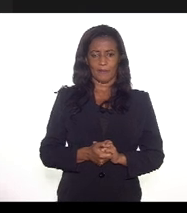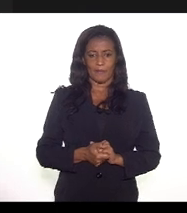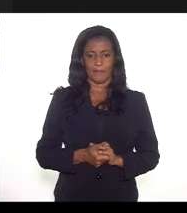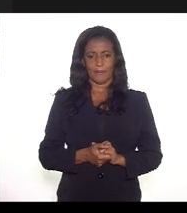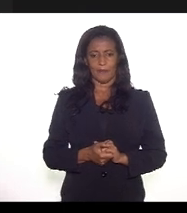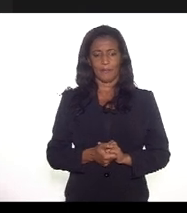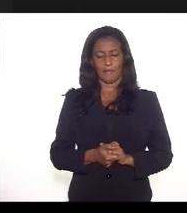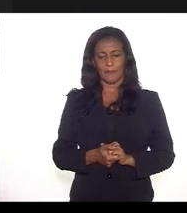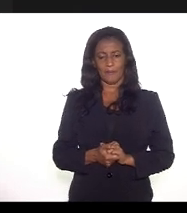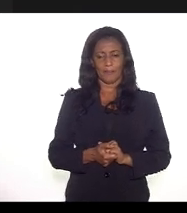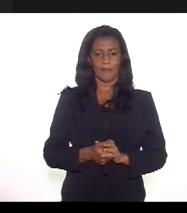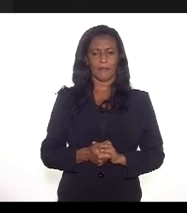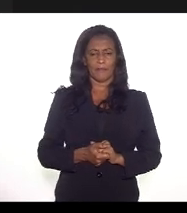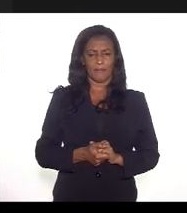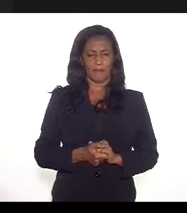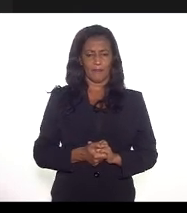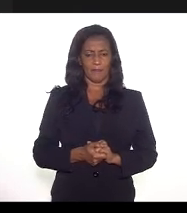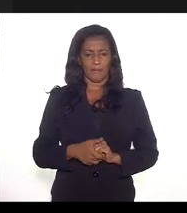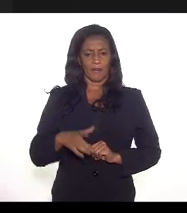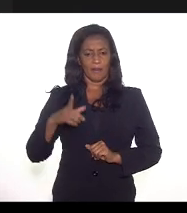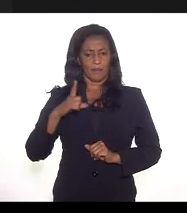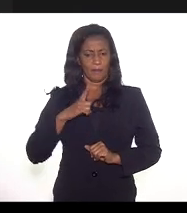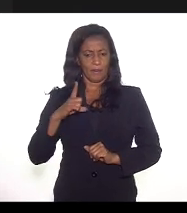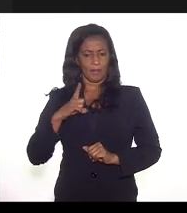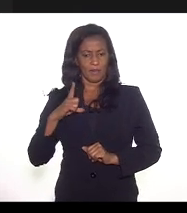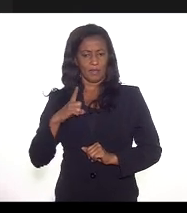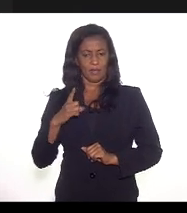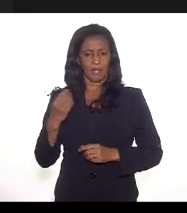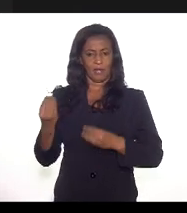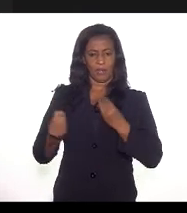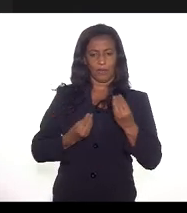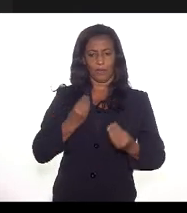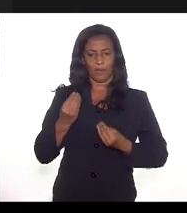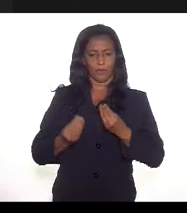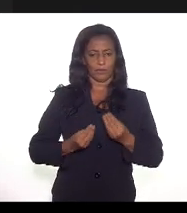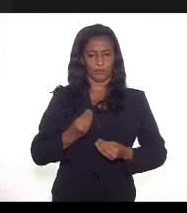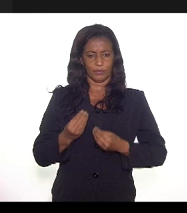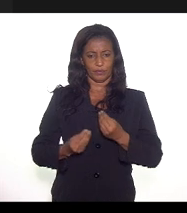para aquele que tem como fonte de renda...